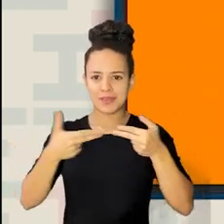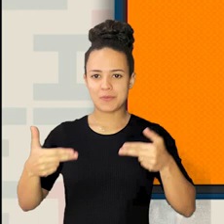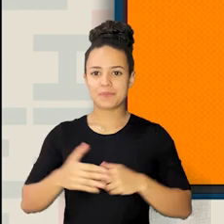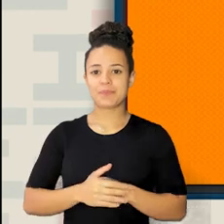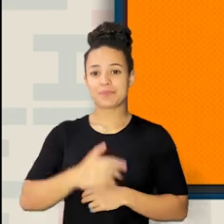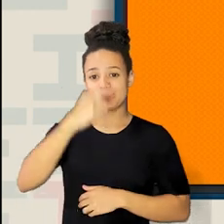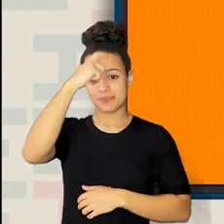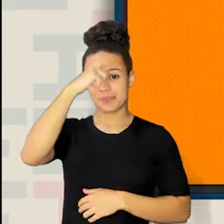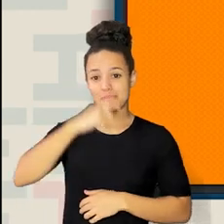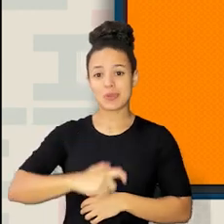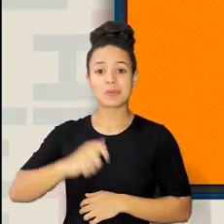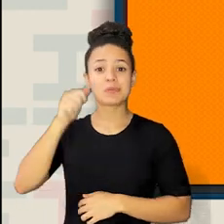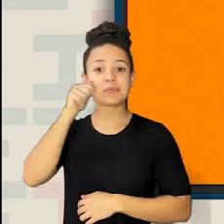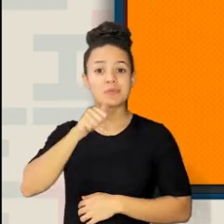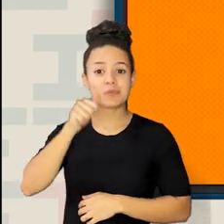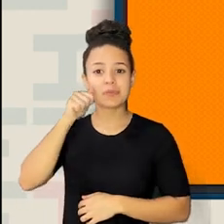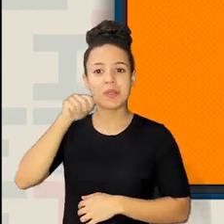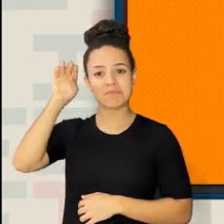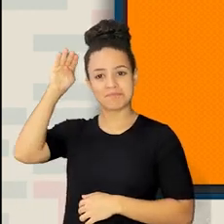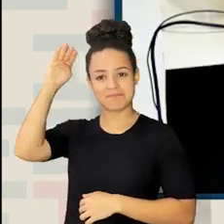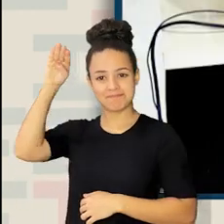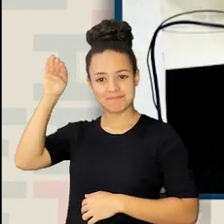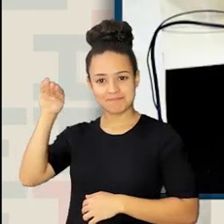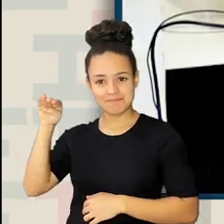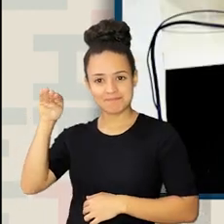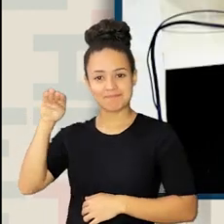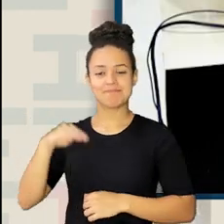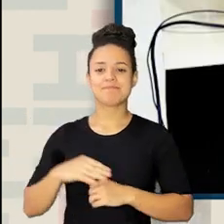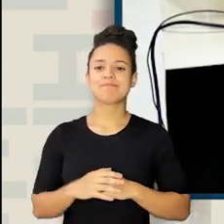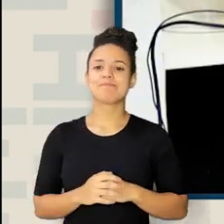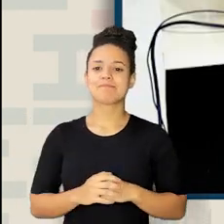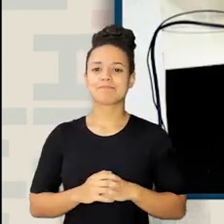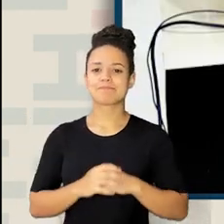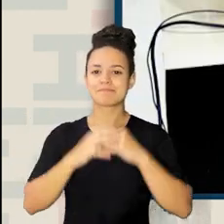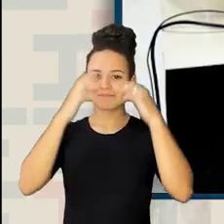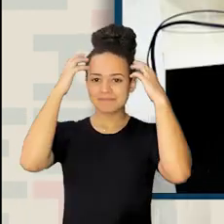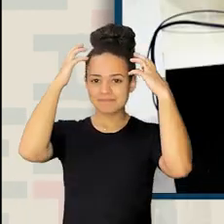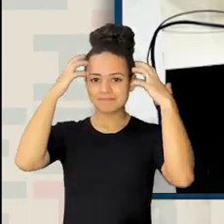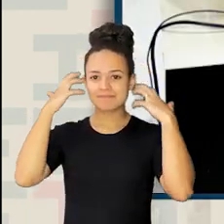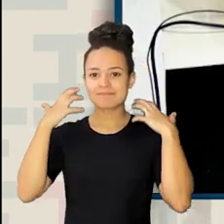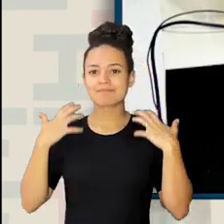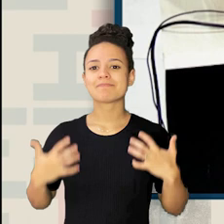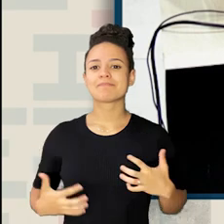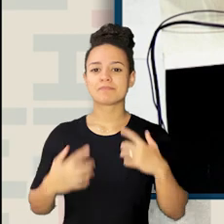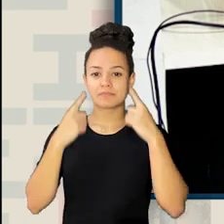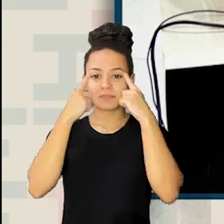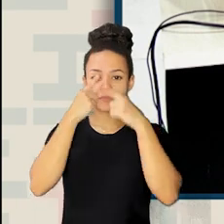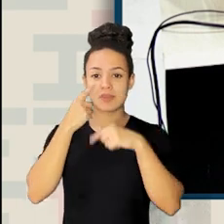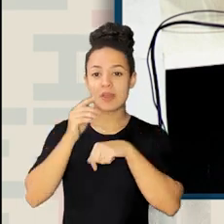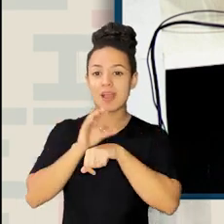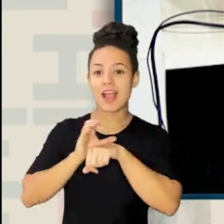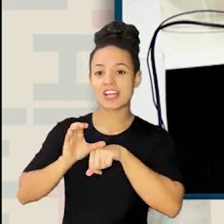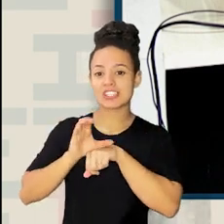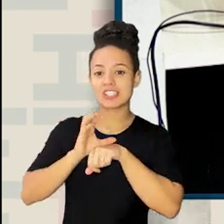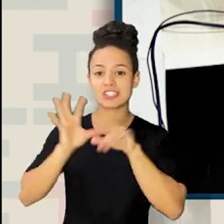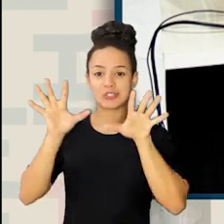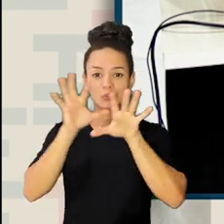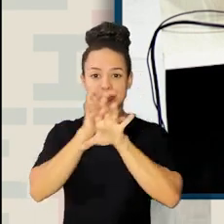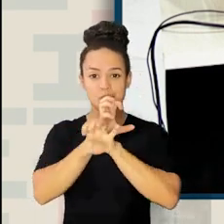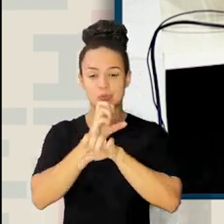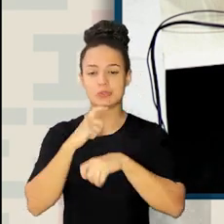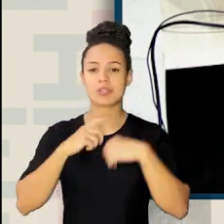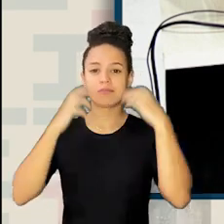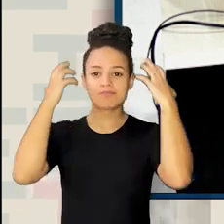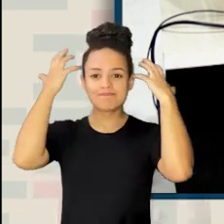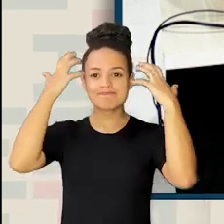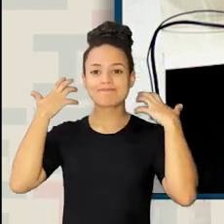sou uma mulher baixa, de cabelos e olhos castanhos escuros, tenho o